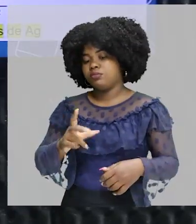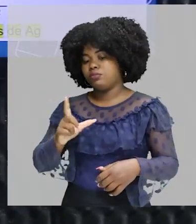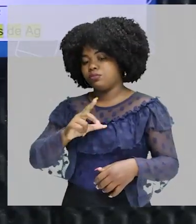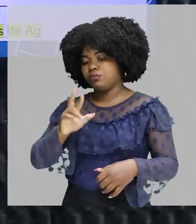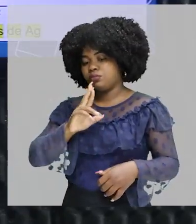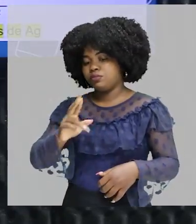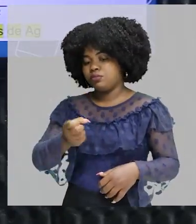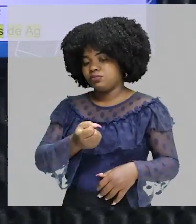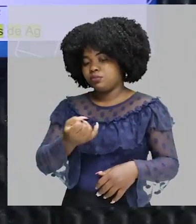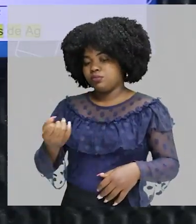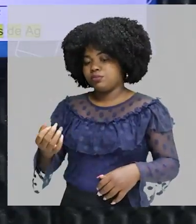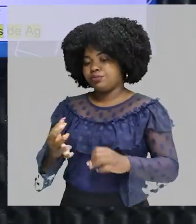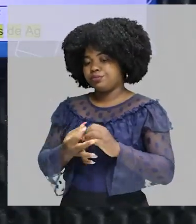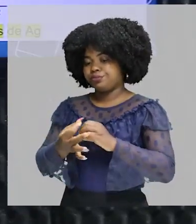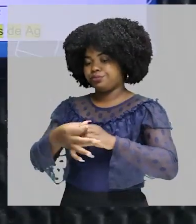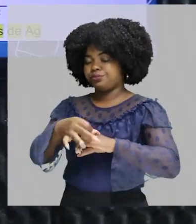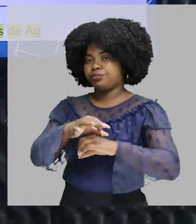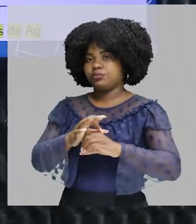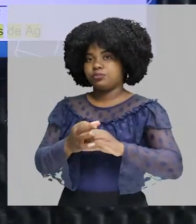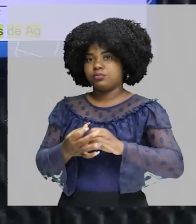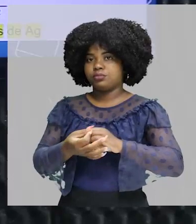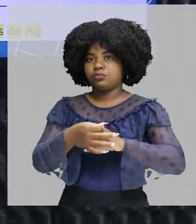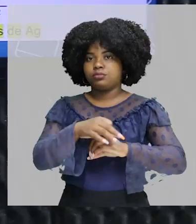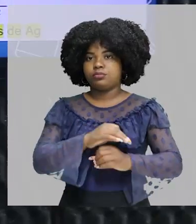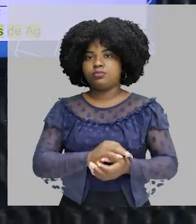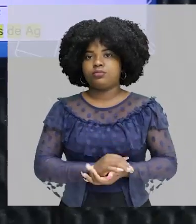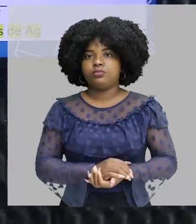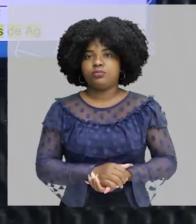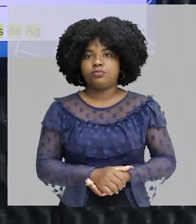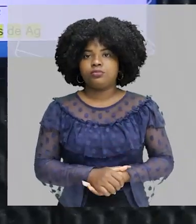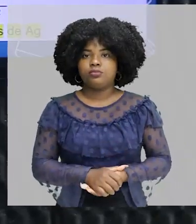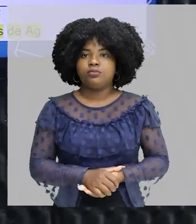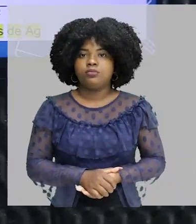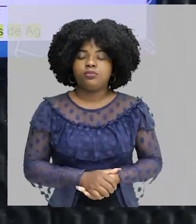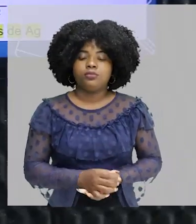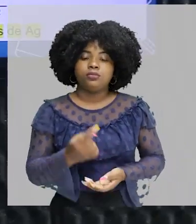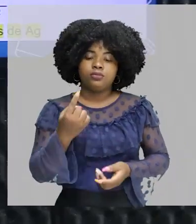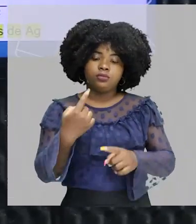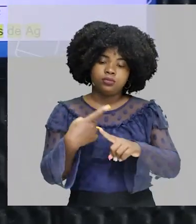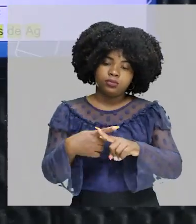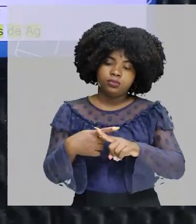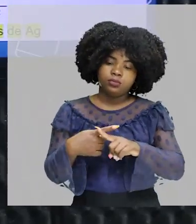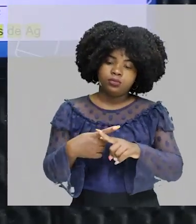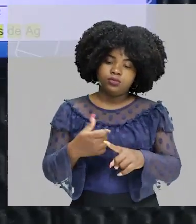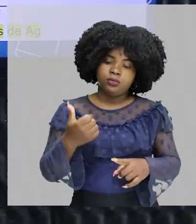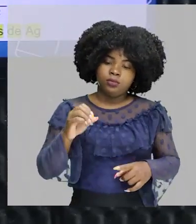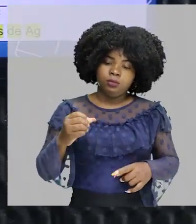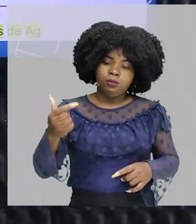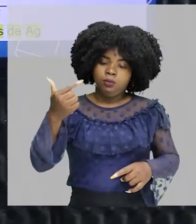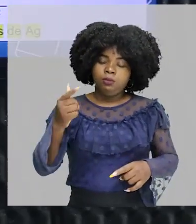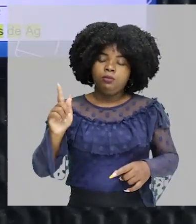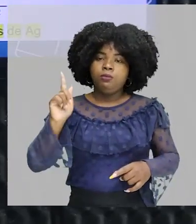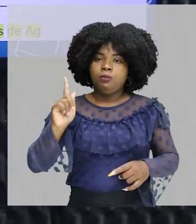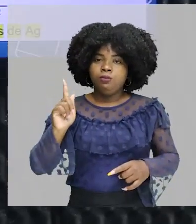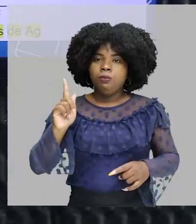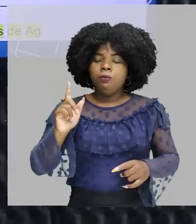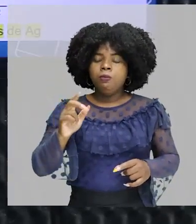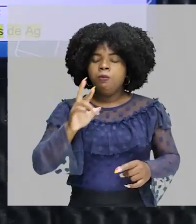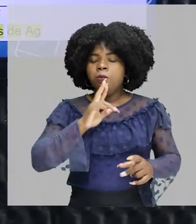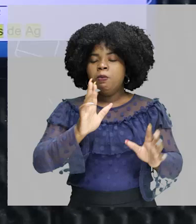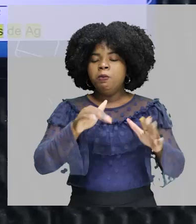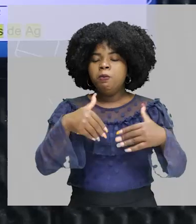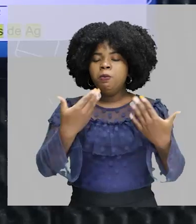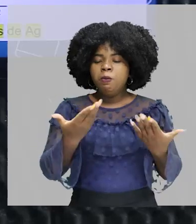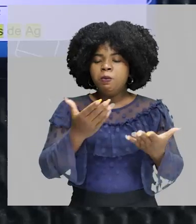de átomos. Bom, 1 vezes 10 elevado ao quadrado, que na verdade corresponde